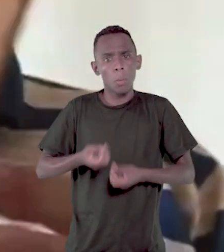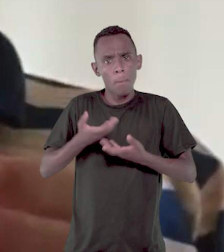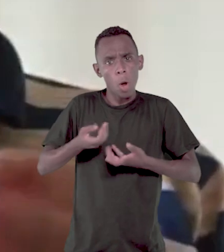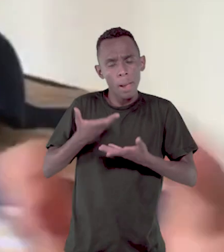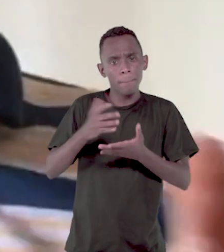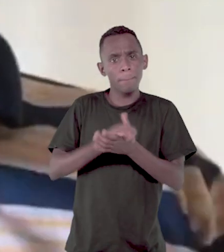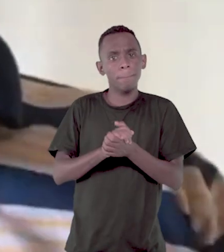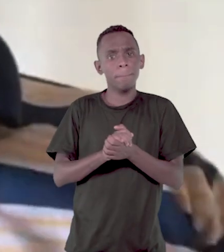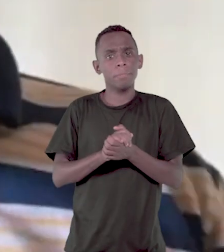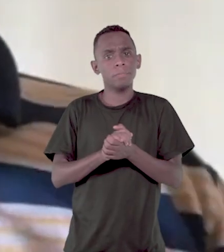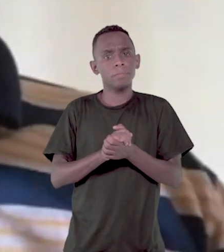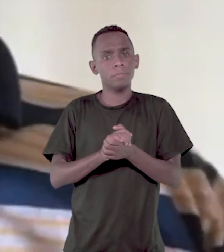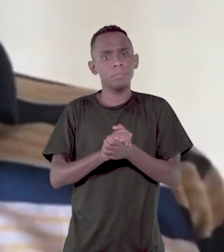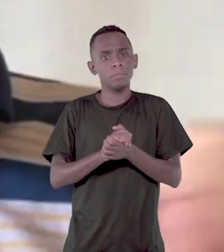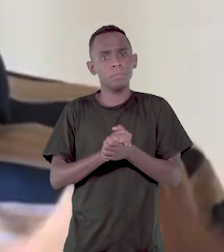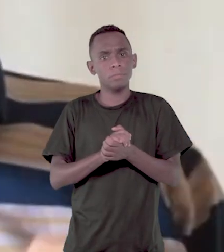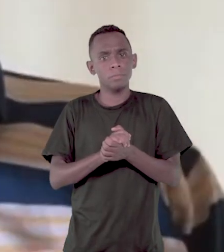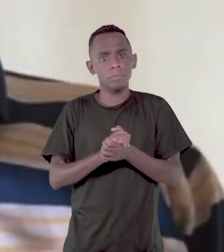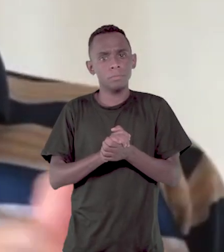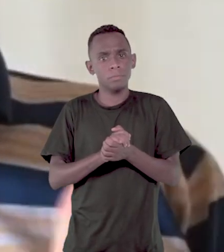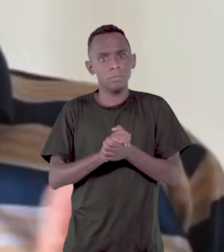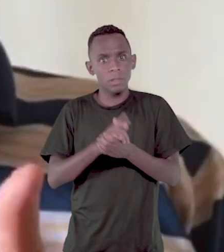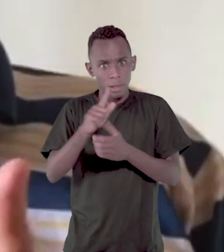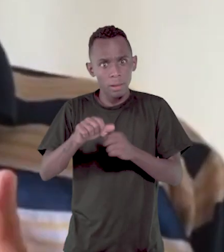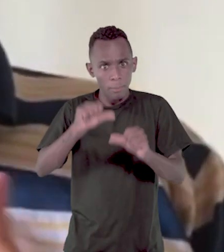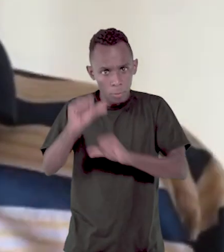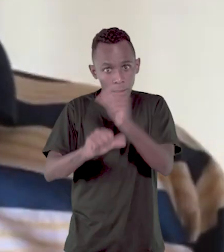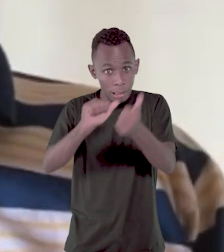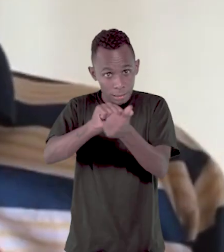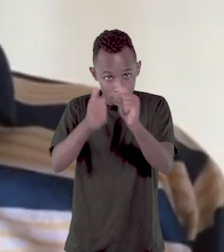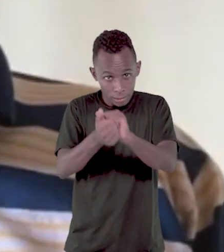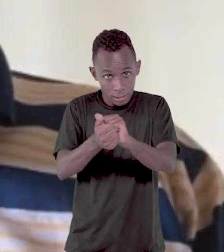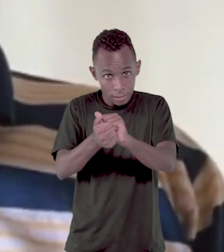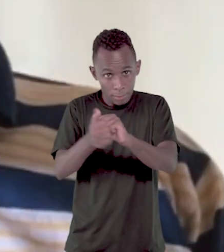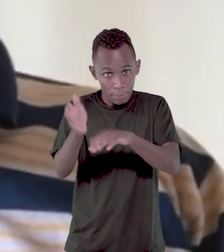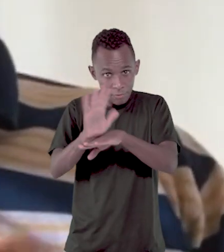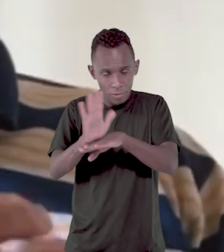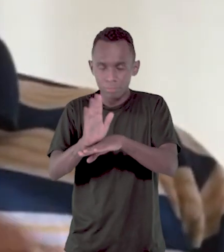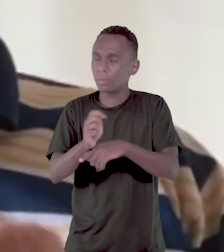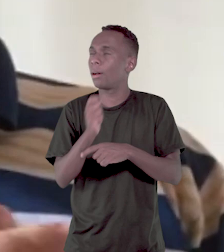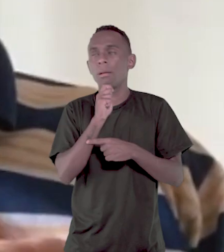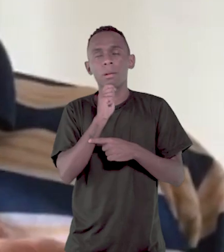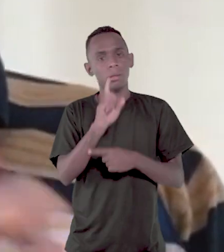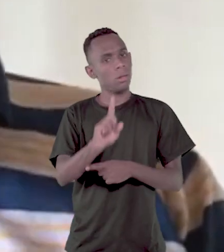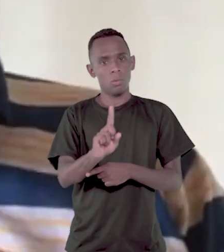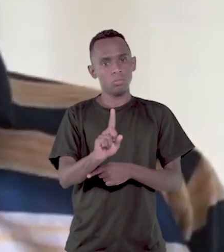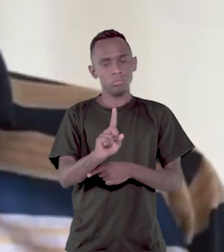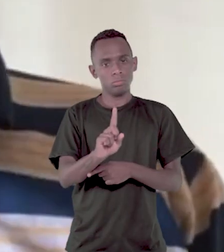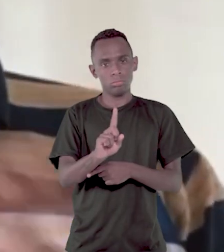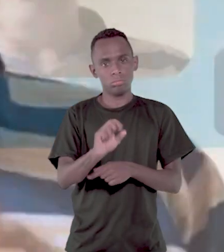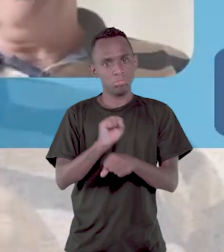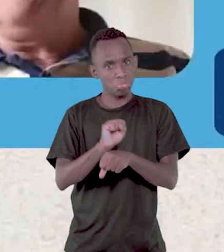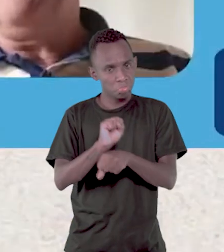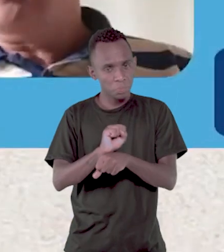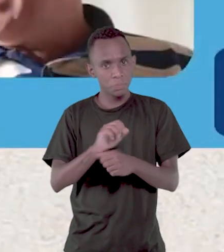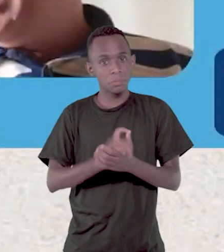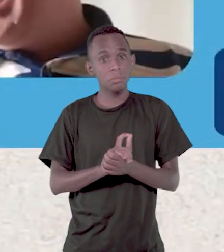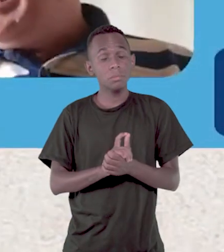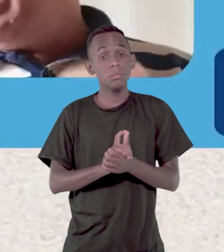né? E foi... Não, vai virar filme? Não, ainda